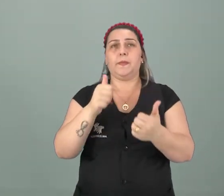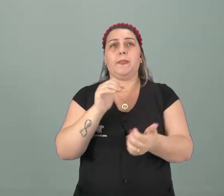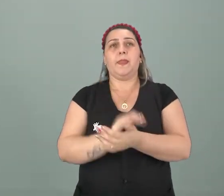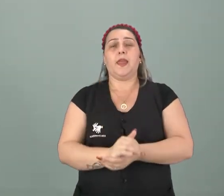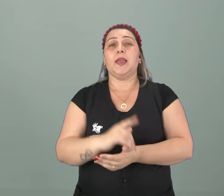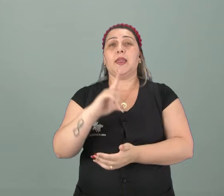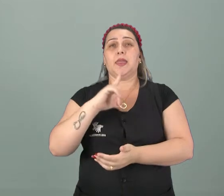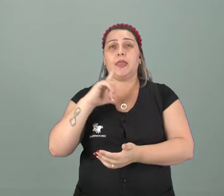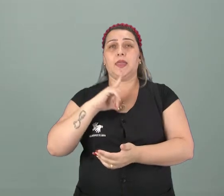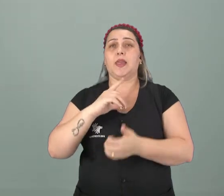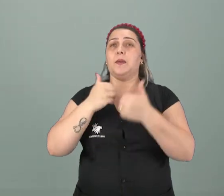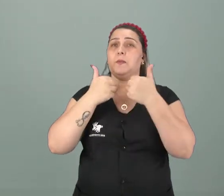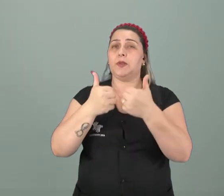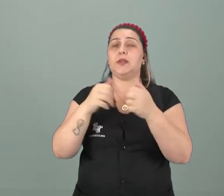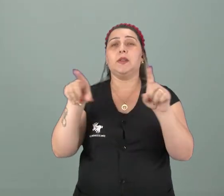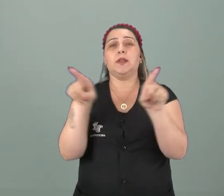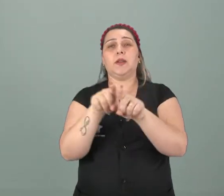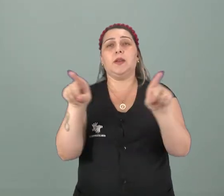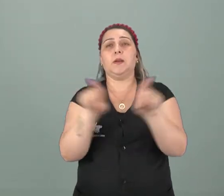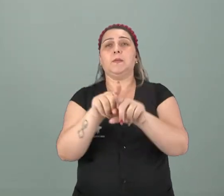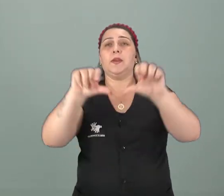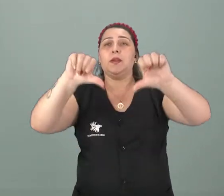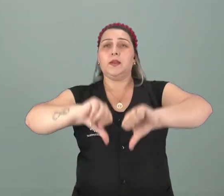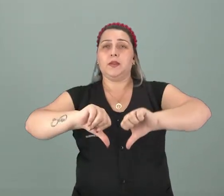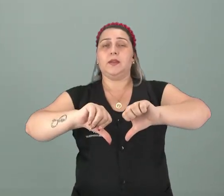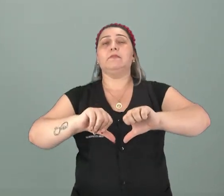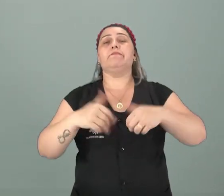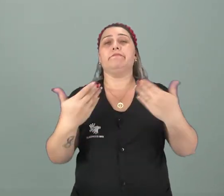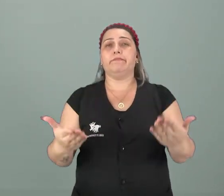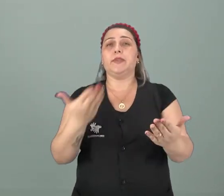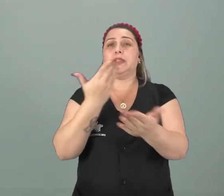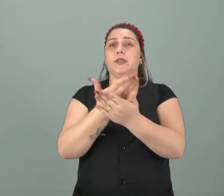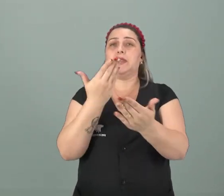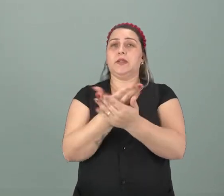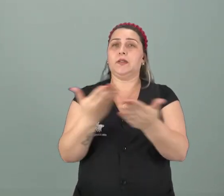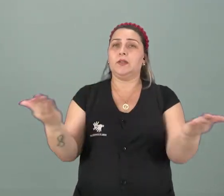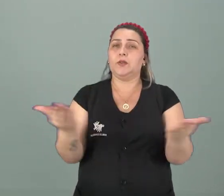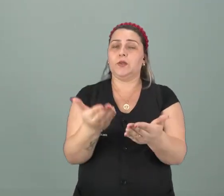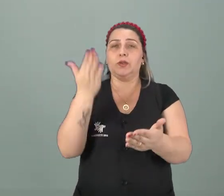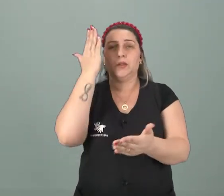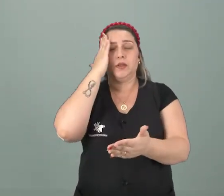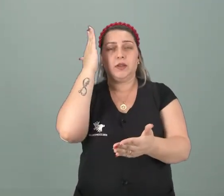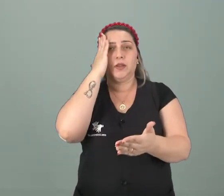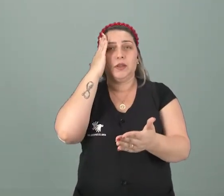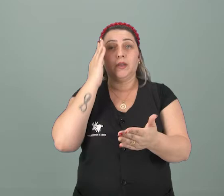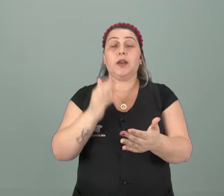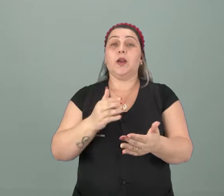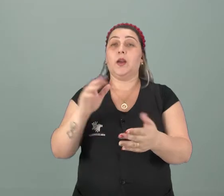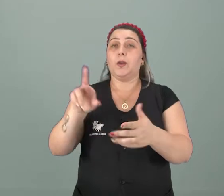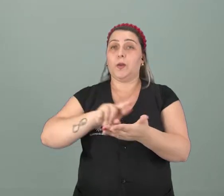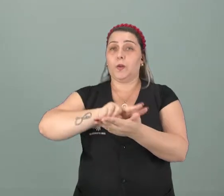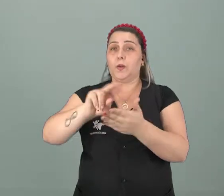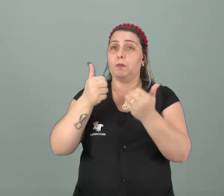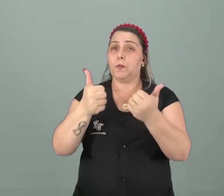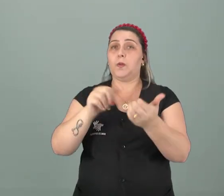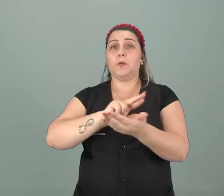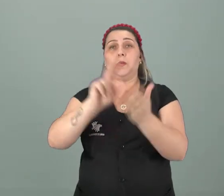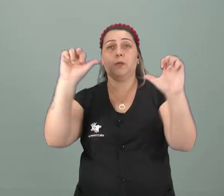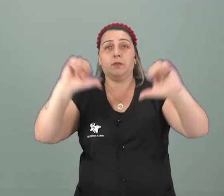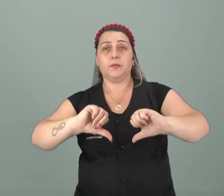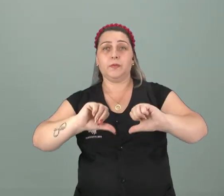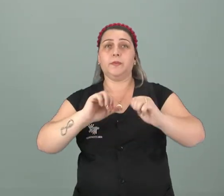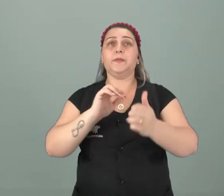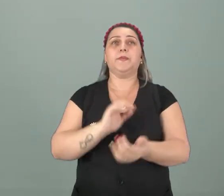pontos positivos e pontos negativos. É esse o ponto-chave da aula de hoje, entender que todo processo tem pontos positivos e pontos negativos, tá?